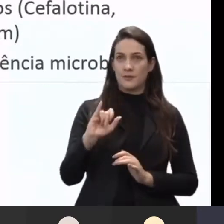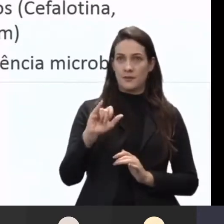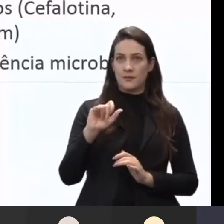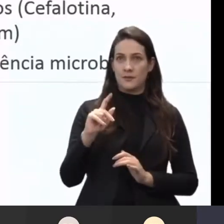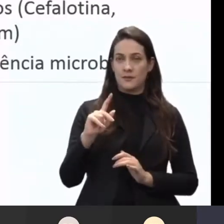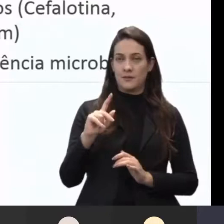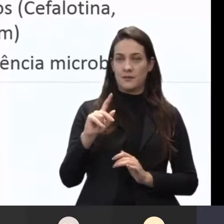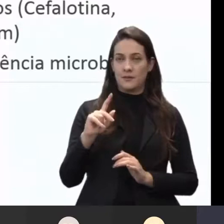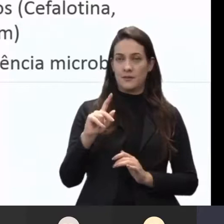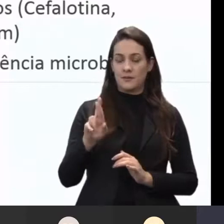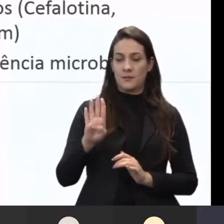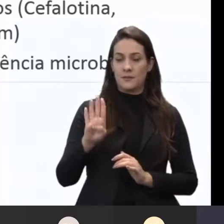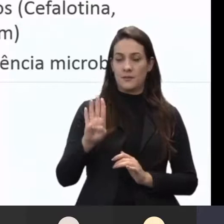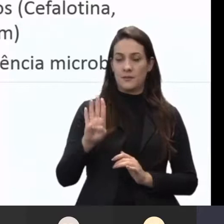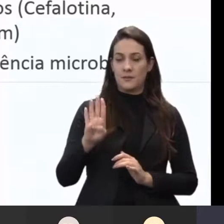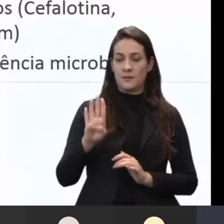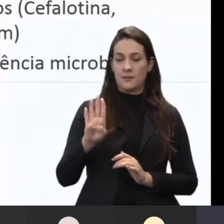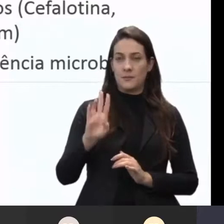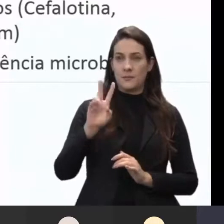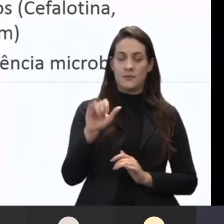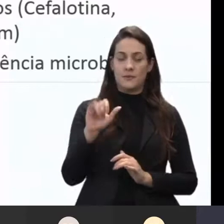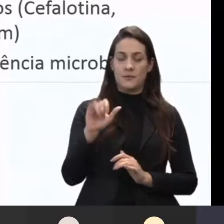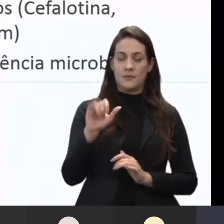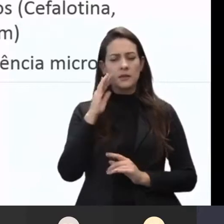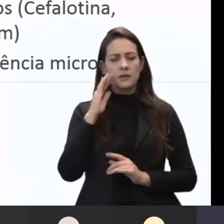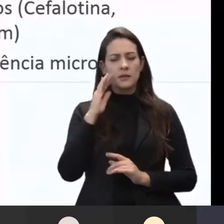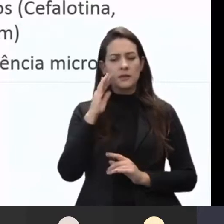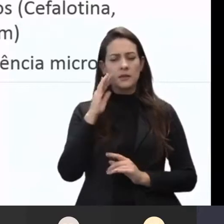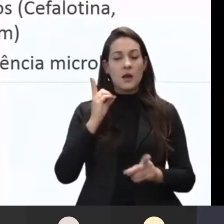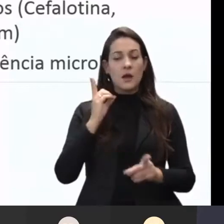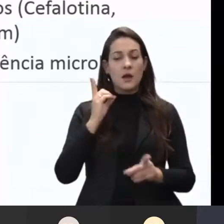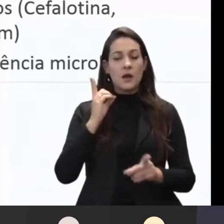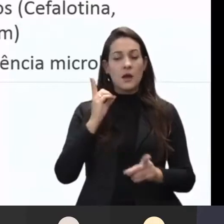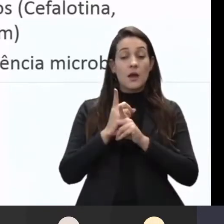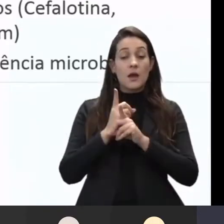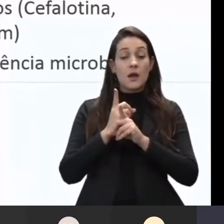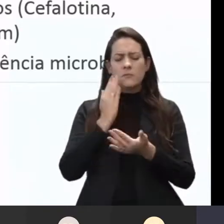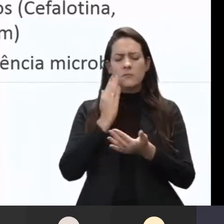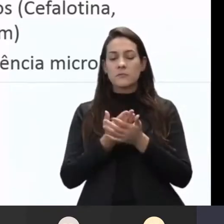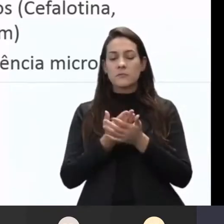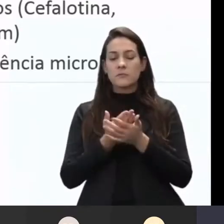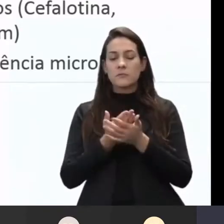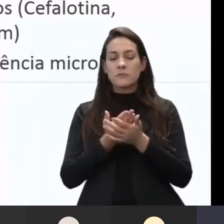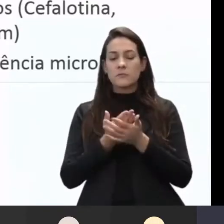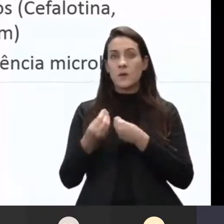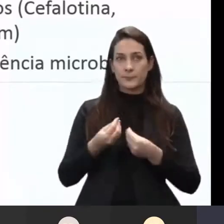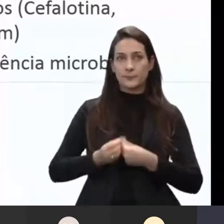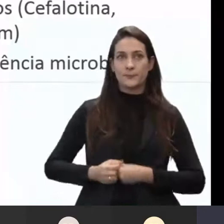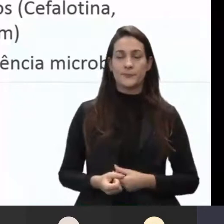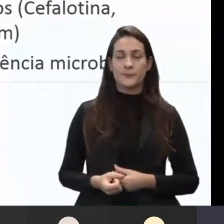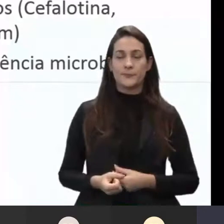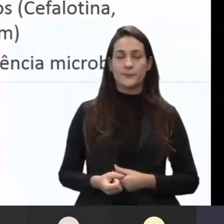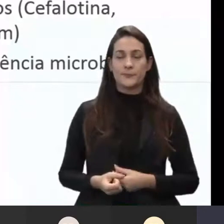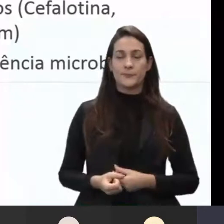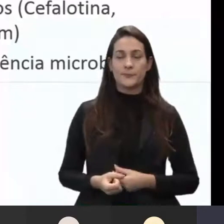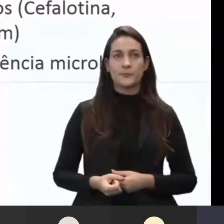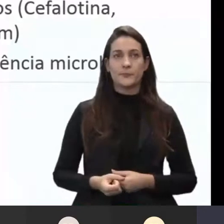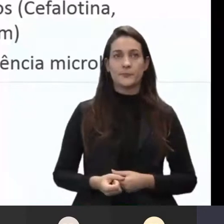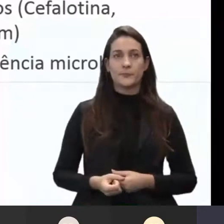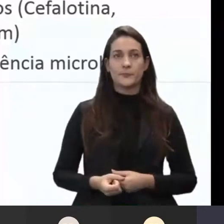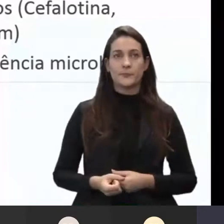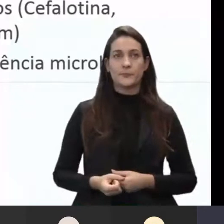importantes que você precisa se atentar para que ela tenha um resultado correto e confiável? Primeira delas é